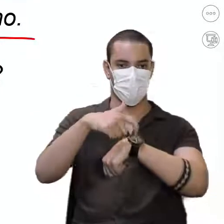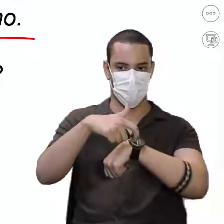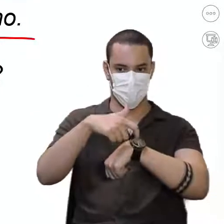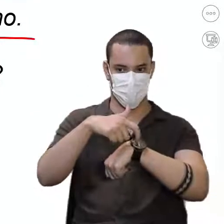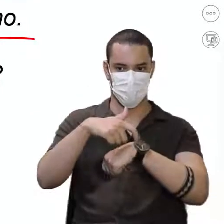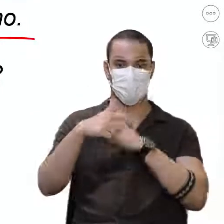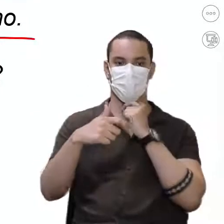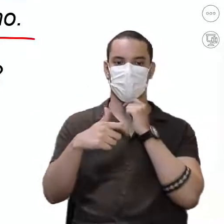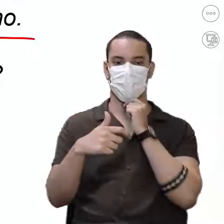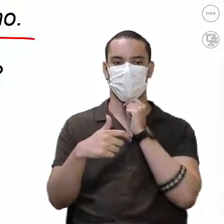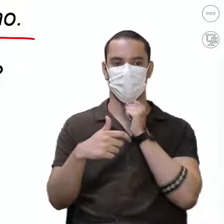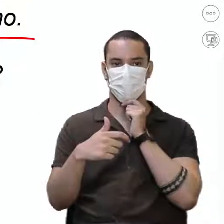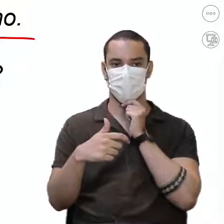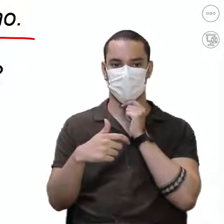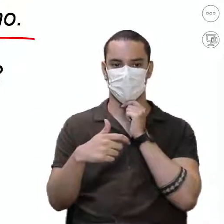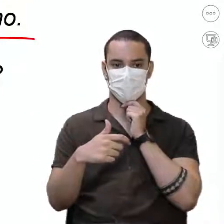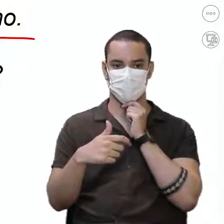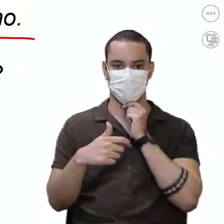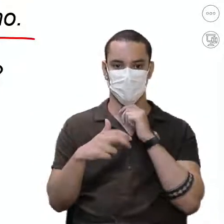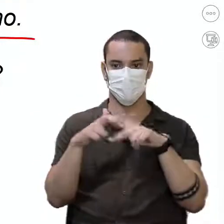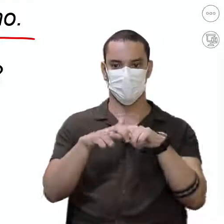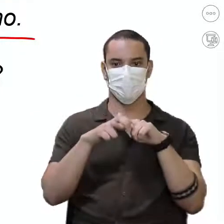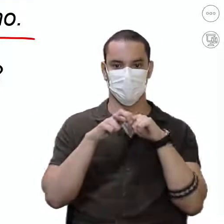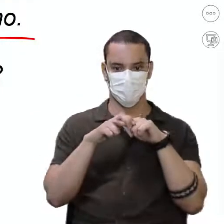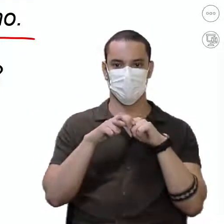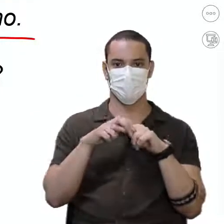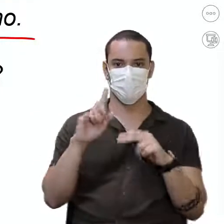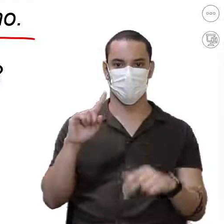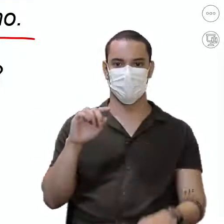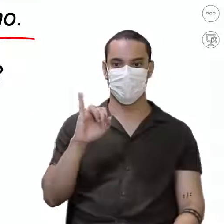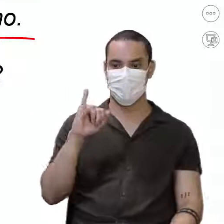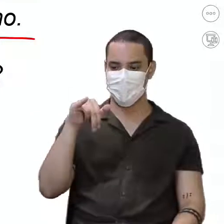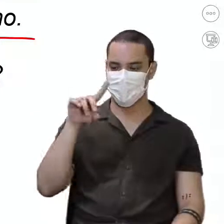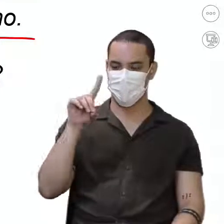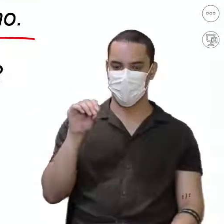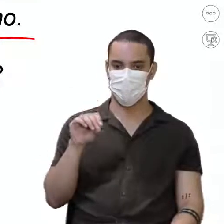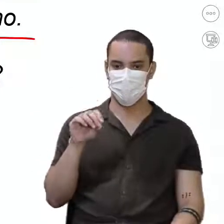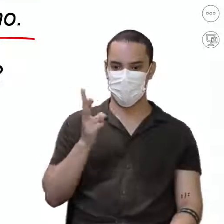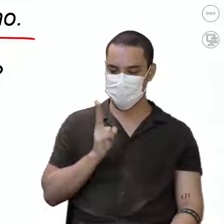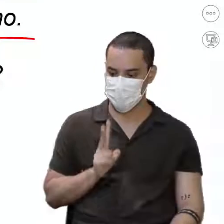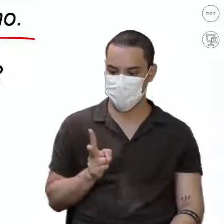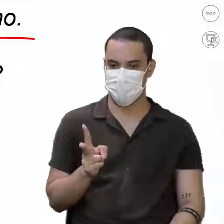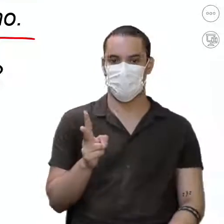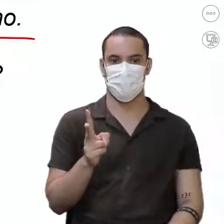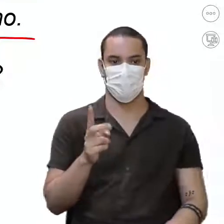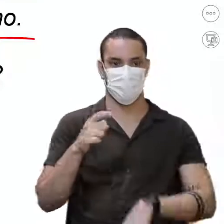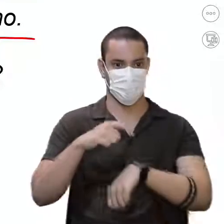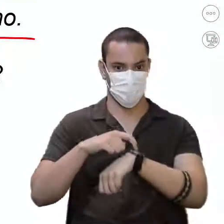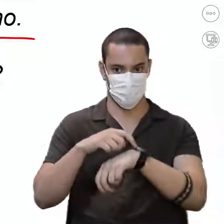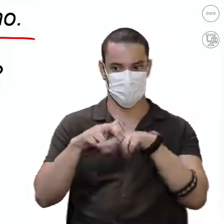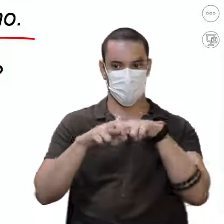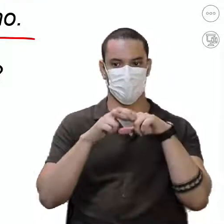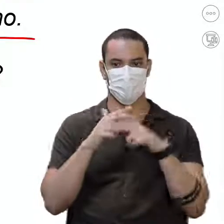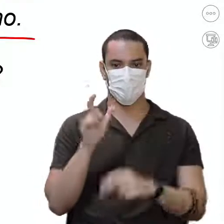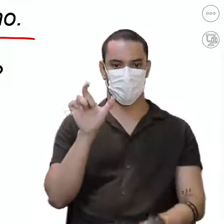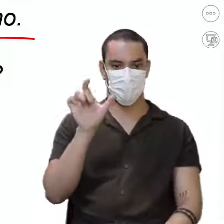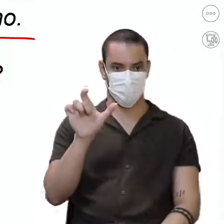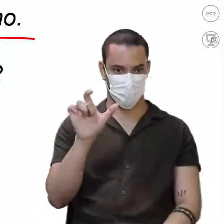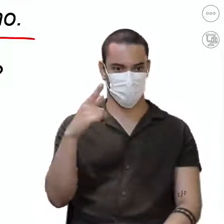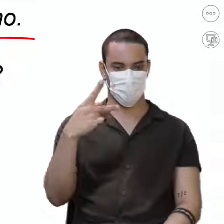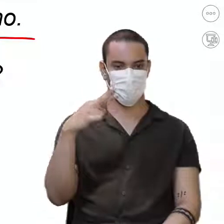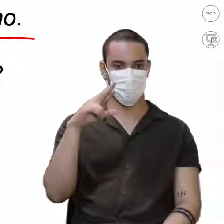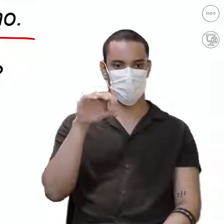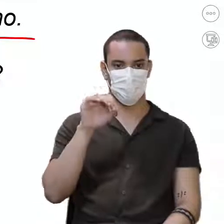fala. Por isso, esse meu indo aqui. Estamos seguindo. Então, aqui a palavra fica